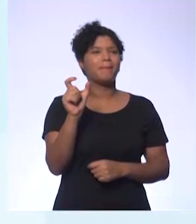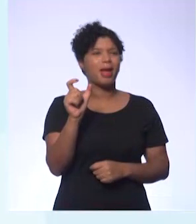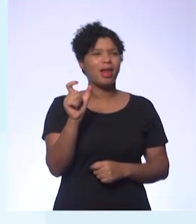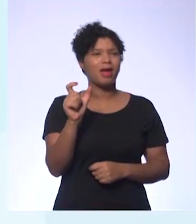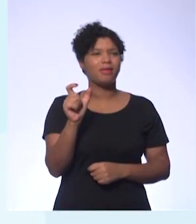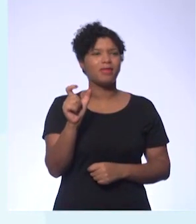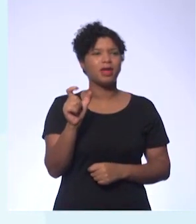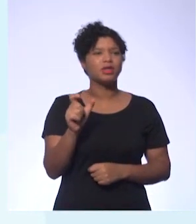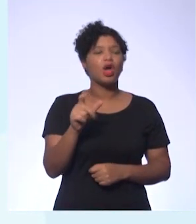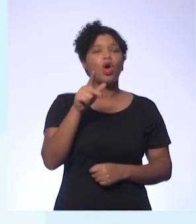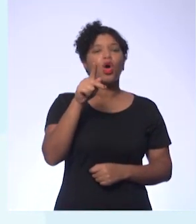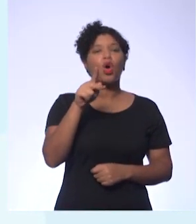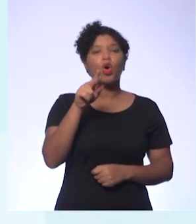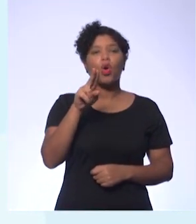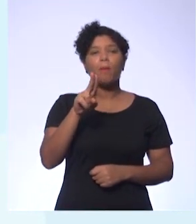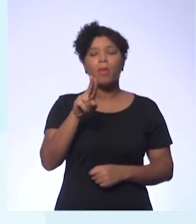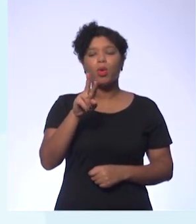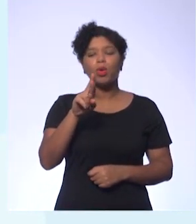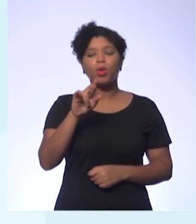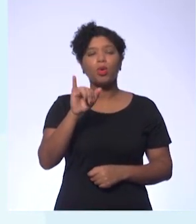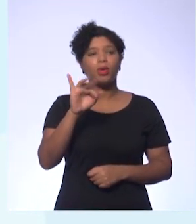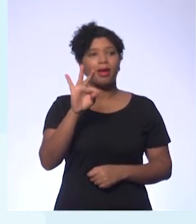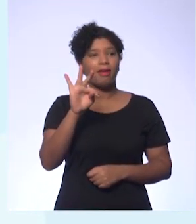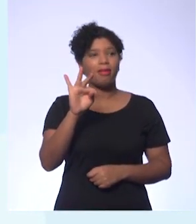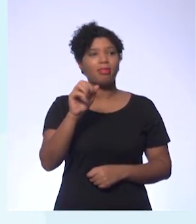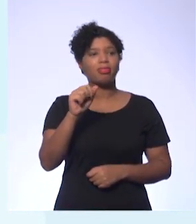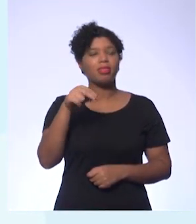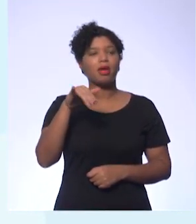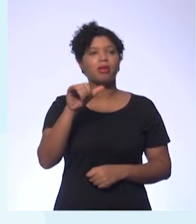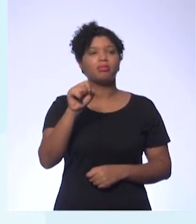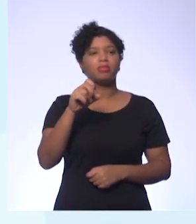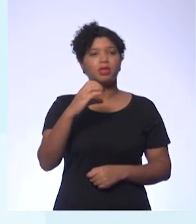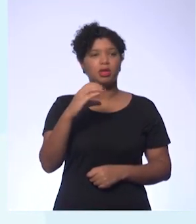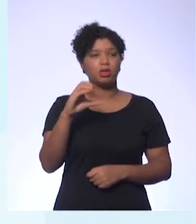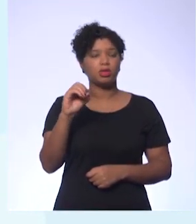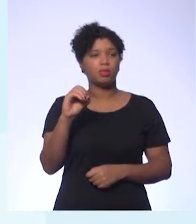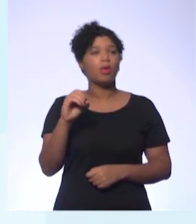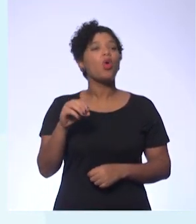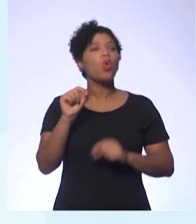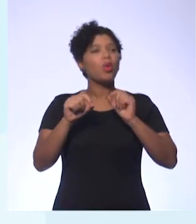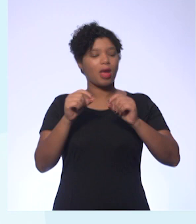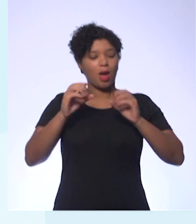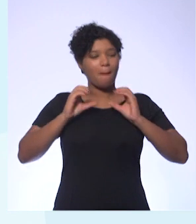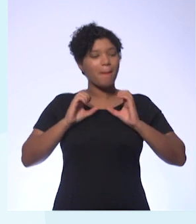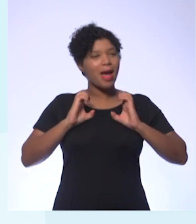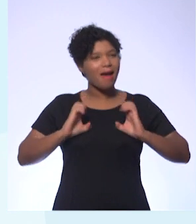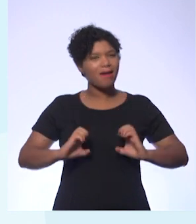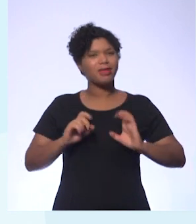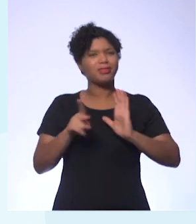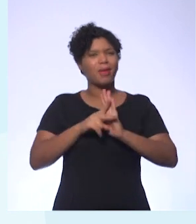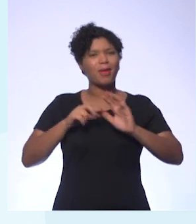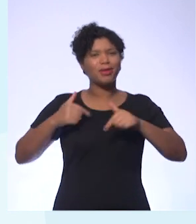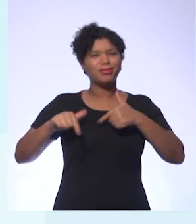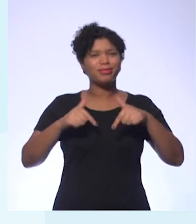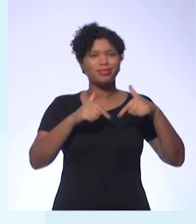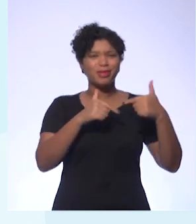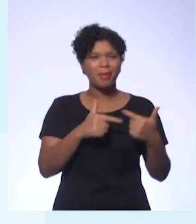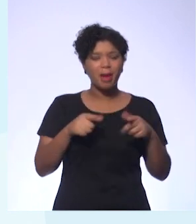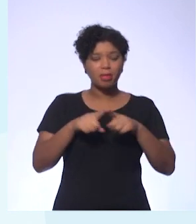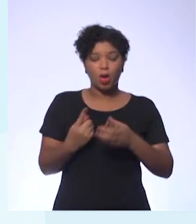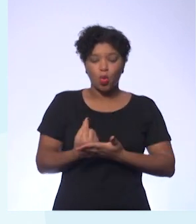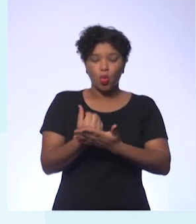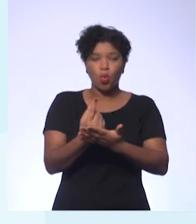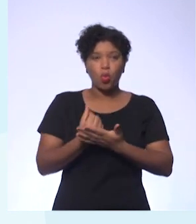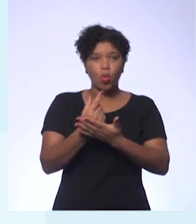tela para vocês. O puritanismo, essa ética, né, do trabalho e do lucro, que também favoreceu para que a Inglaterra